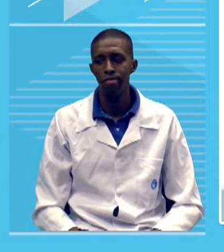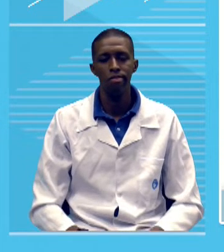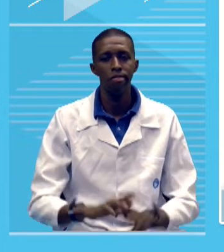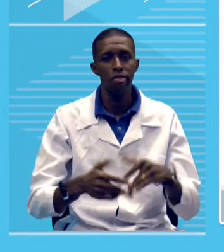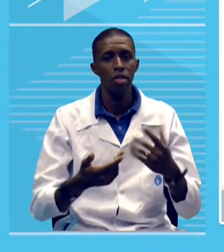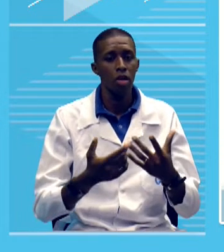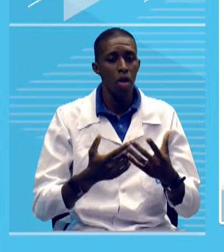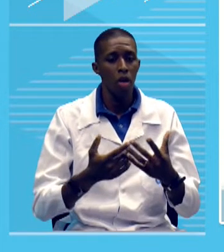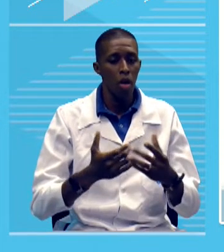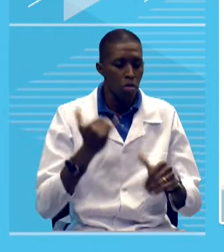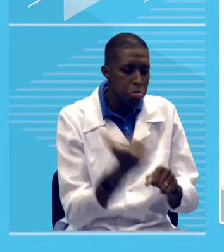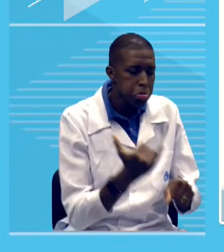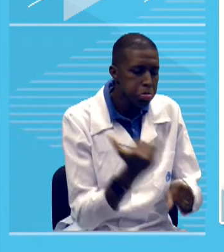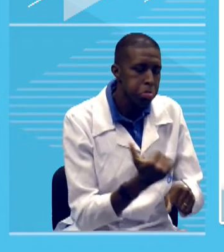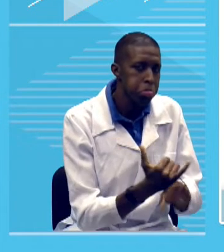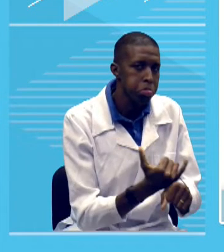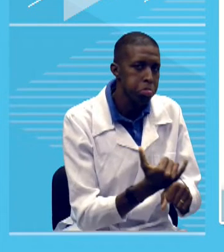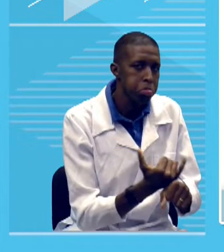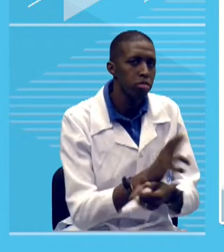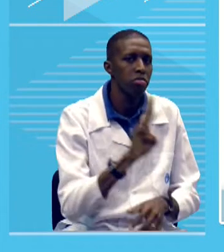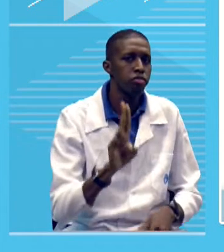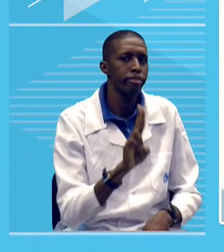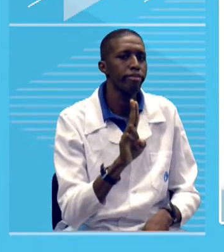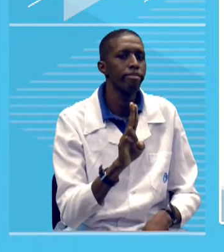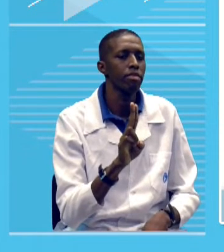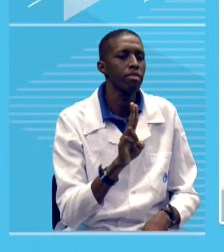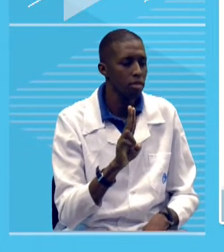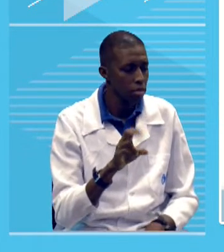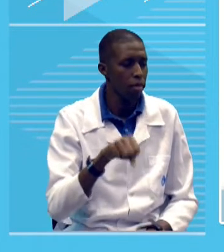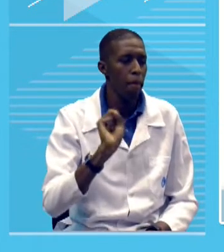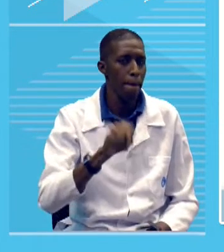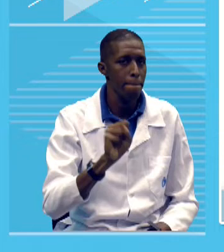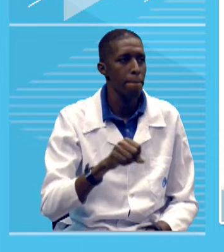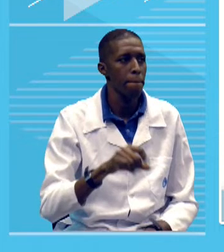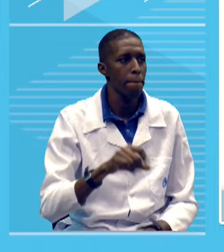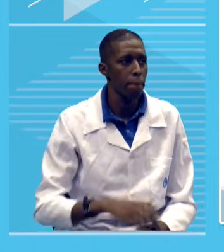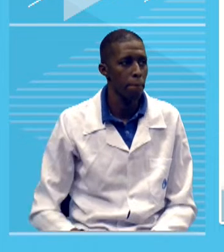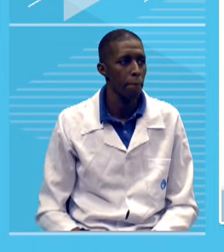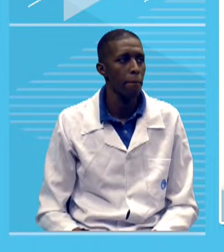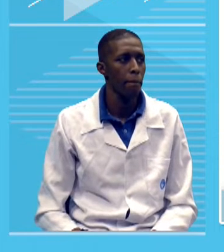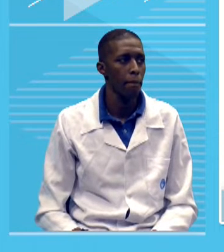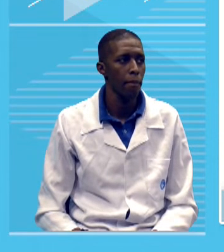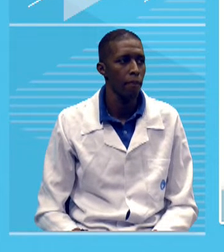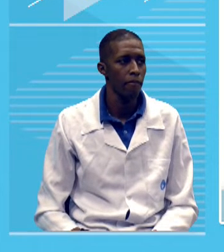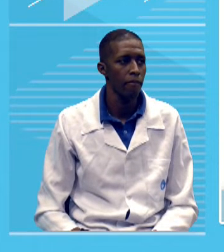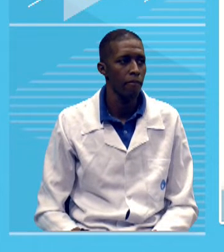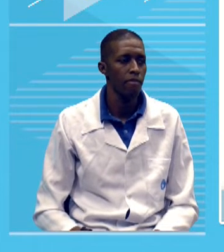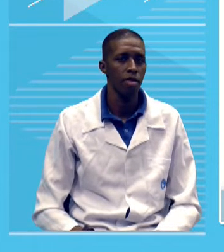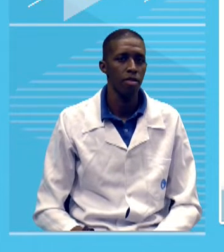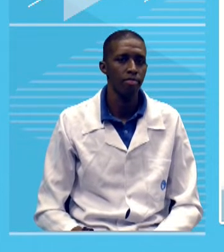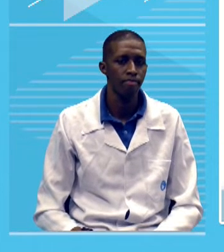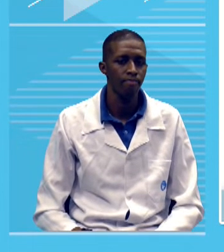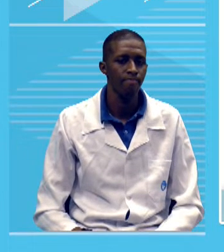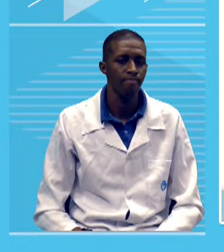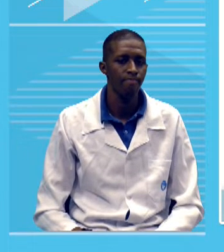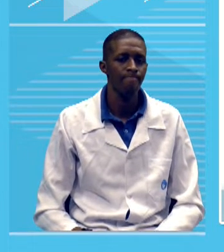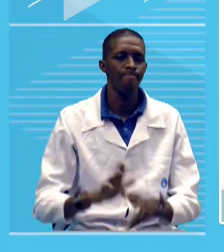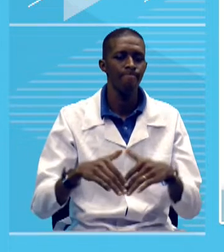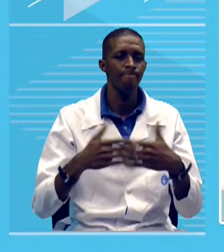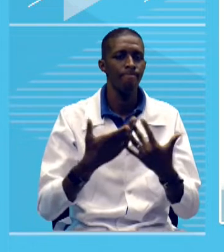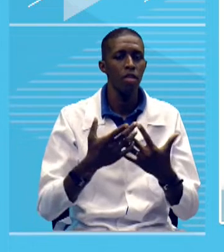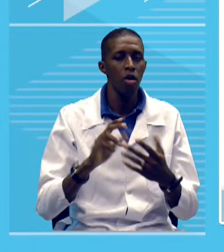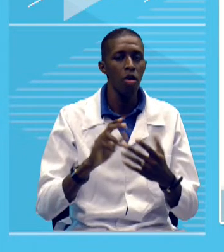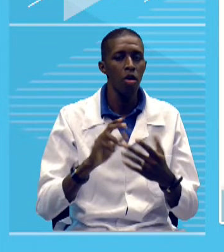mesmo professor e o mais que ele não tem uma chaminé Zinha liberando dióxido de carbono dióxido de